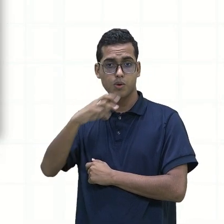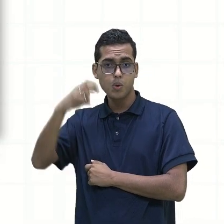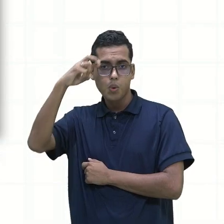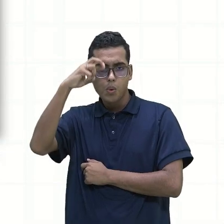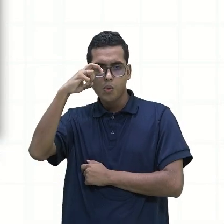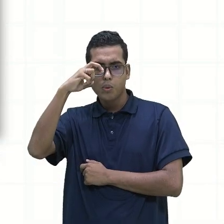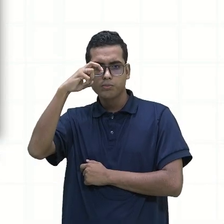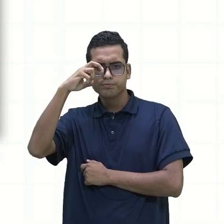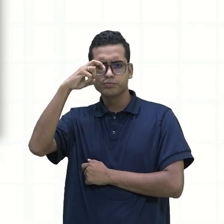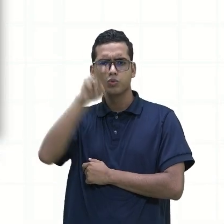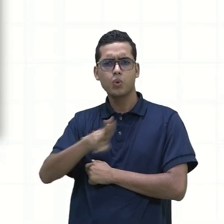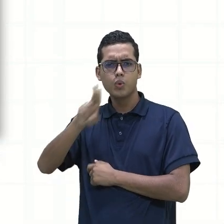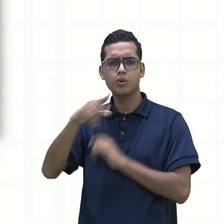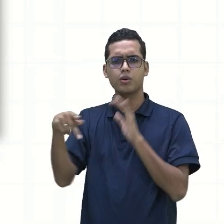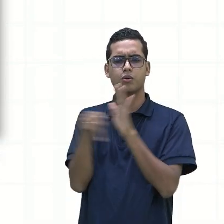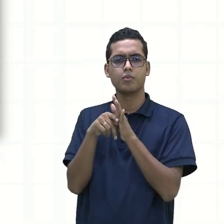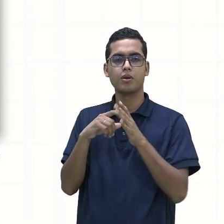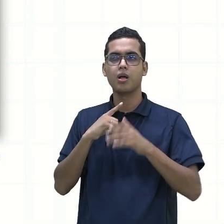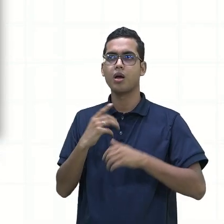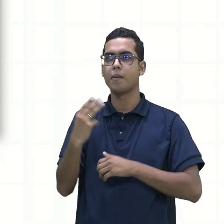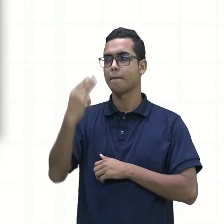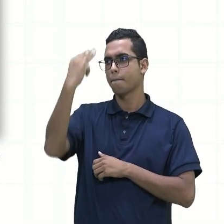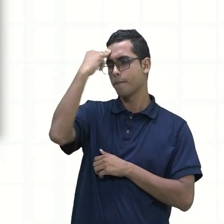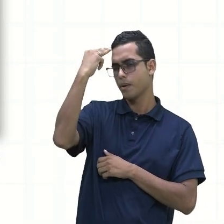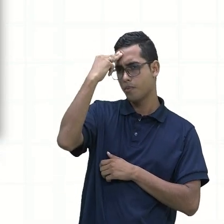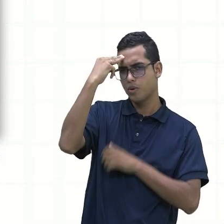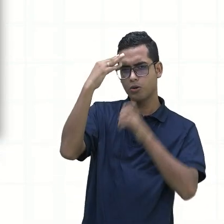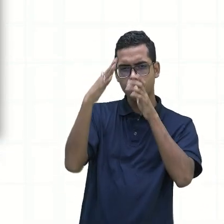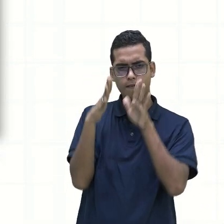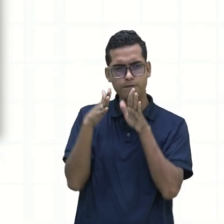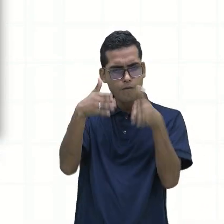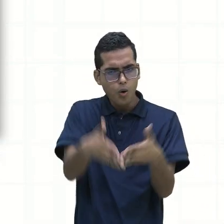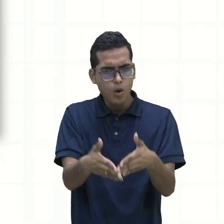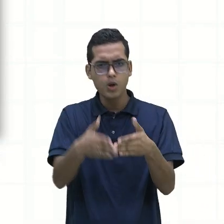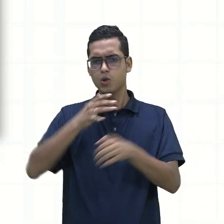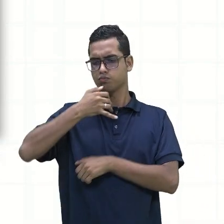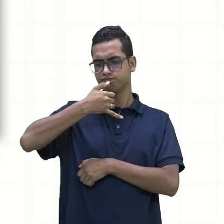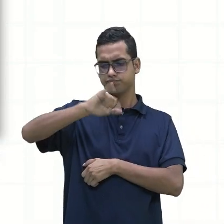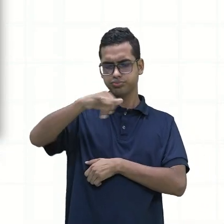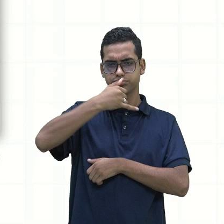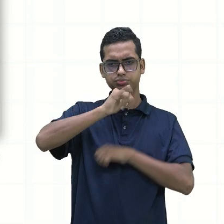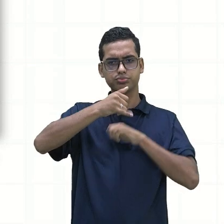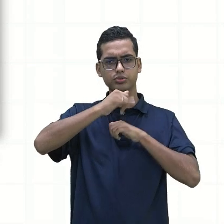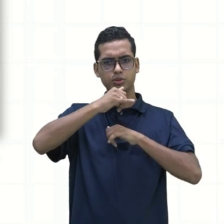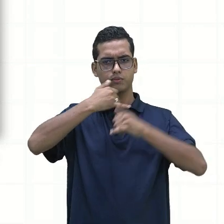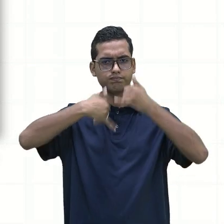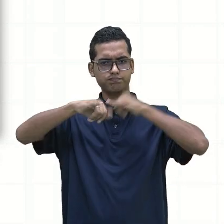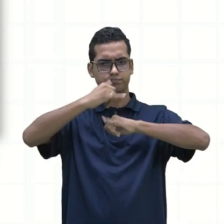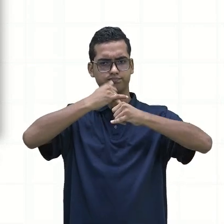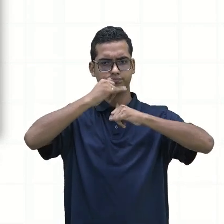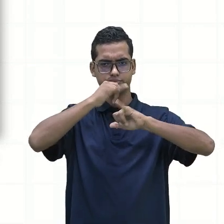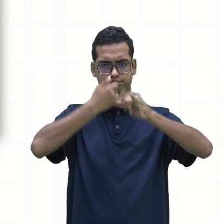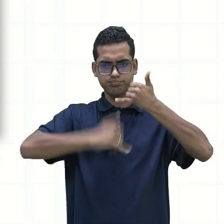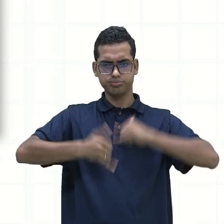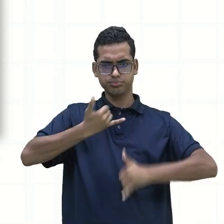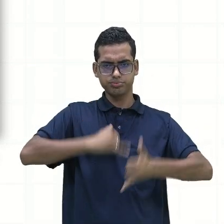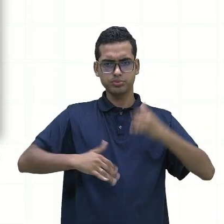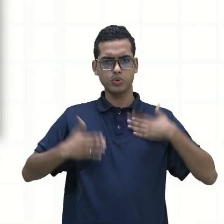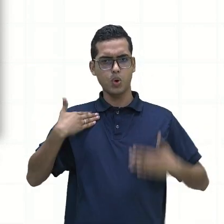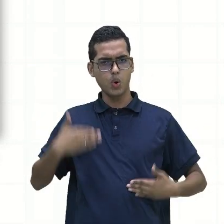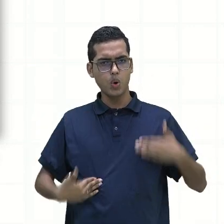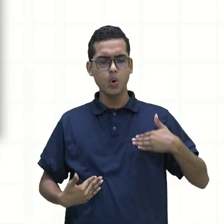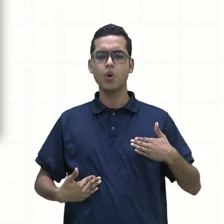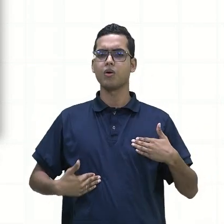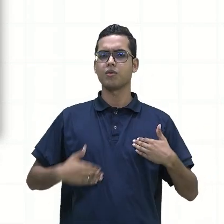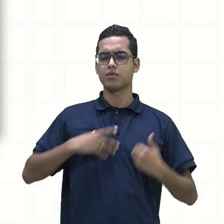né? Para o raciocínio, que ele dá aquela energia que ajuda, né? Na redução da fadiga, né?